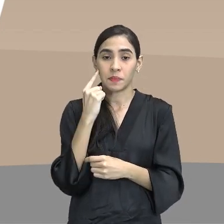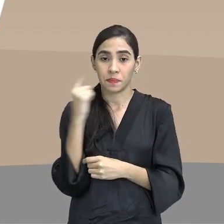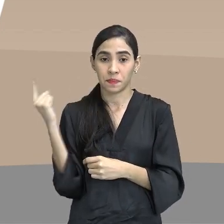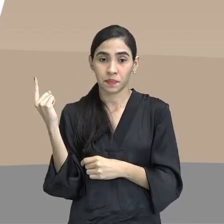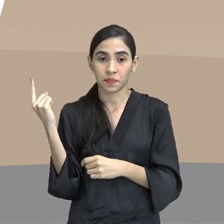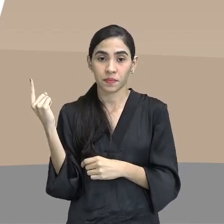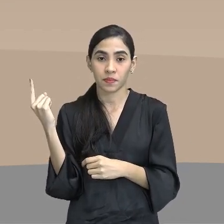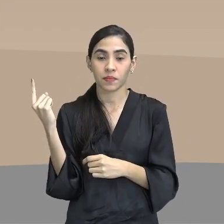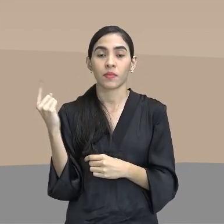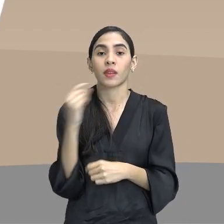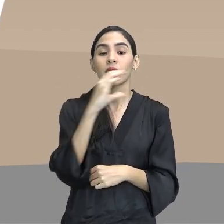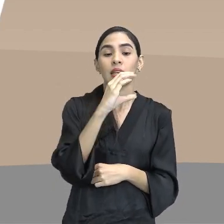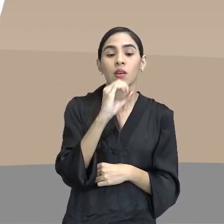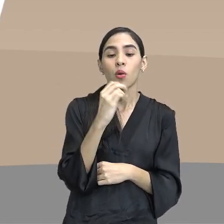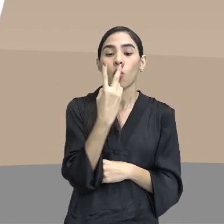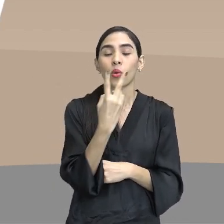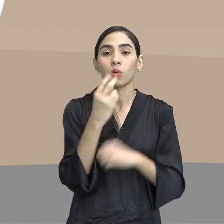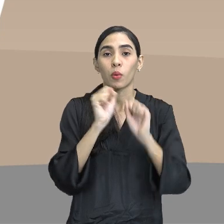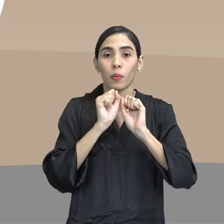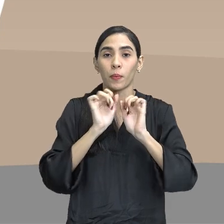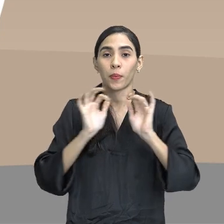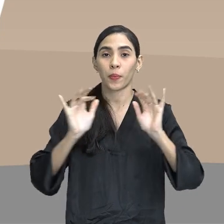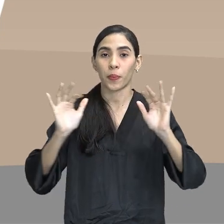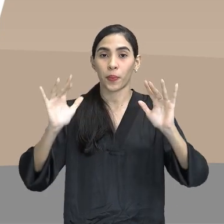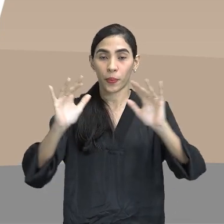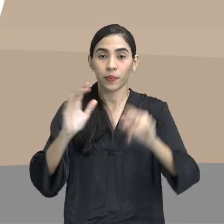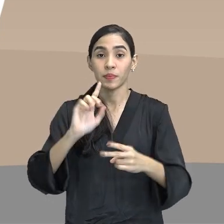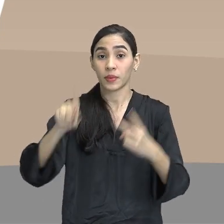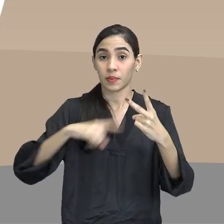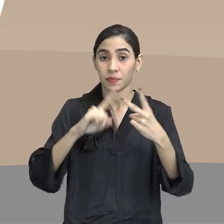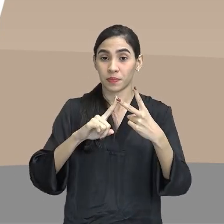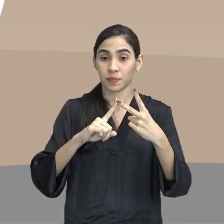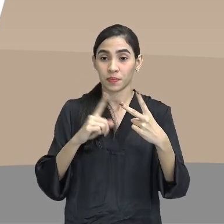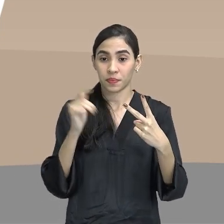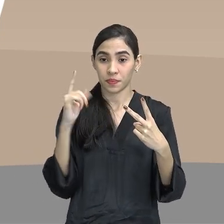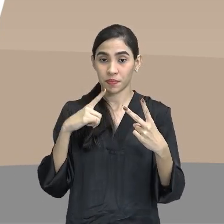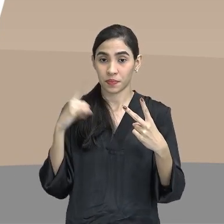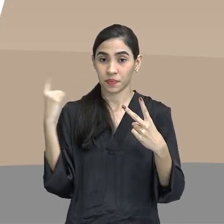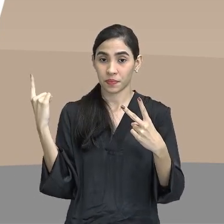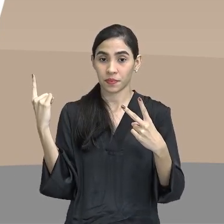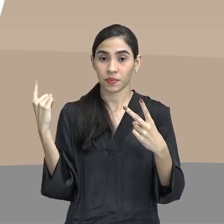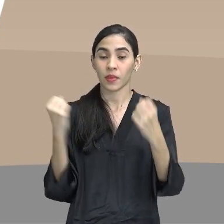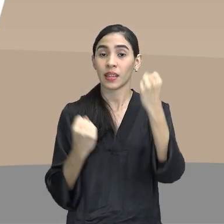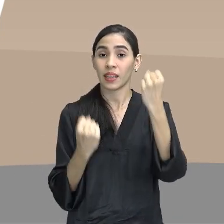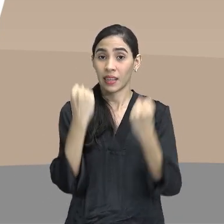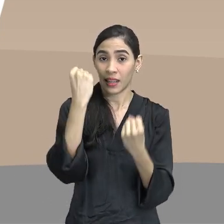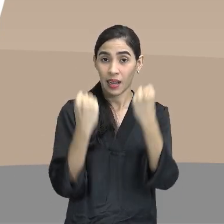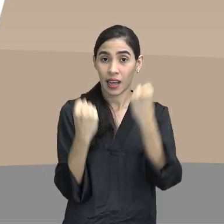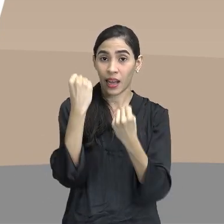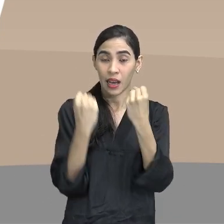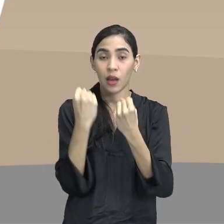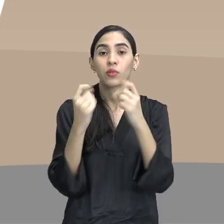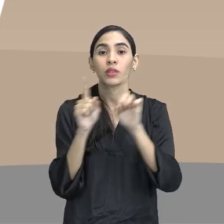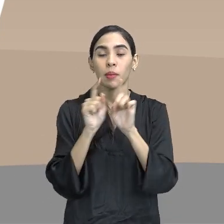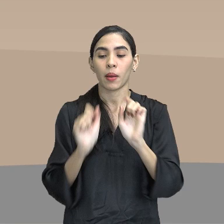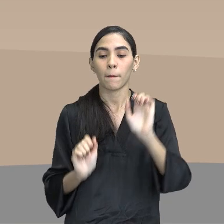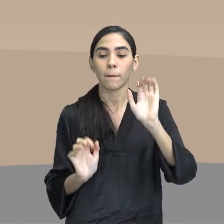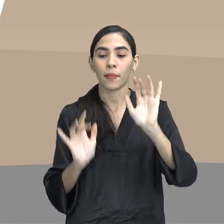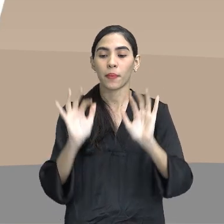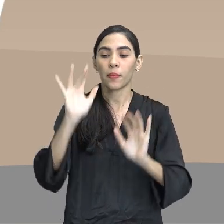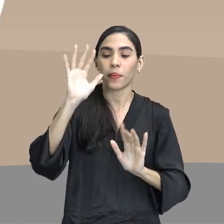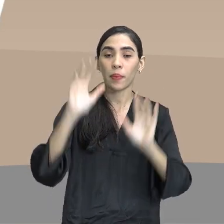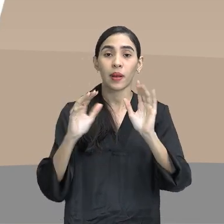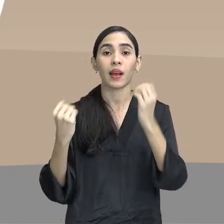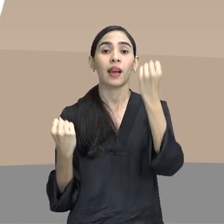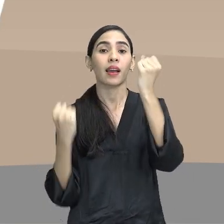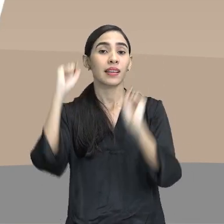carbônico, está sendo liberado onde? Na atmosfera. Nós temos ali, ó, os carros liberando esse gás carbônico, as